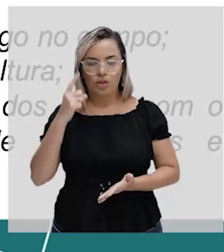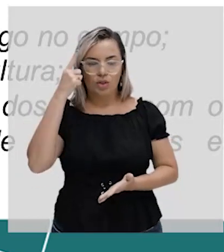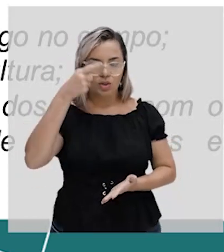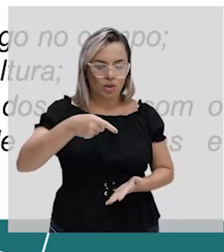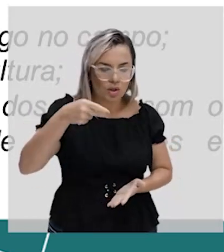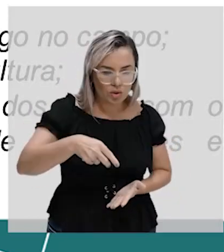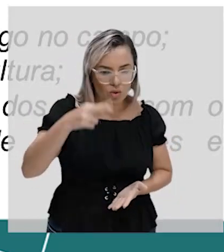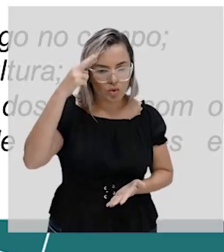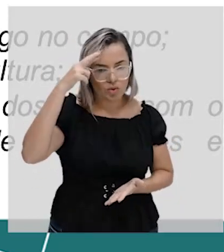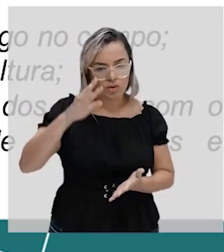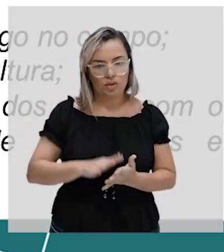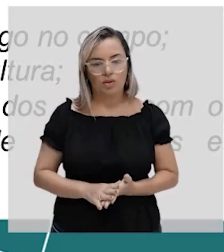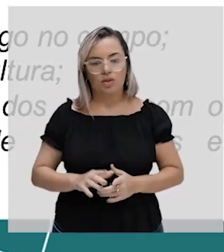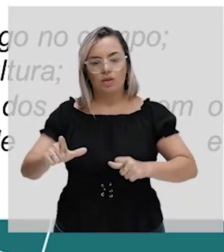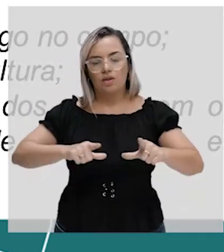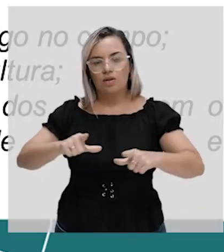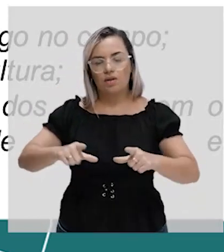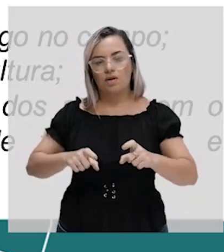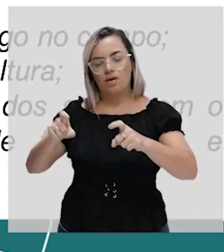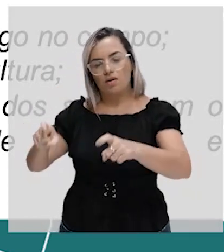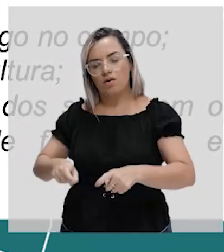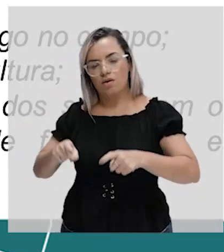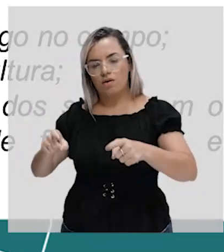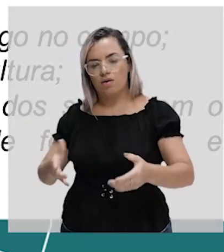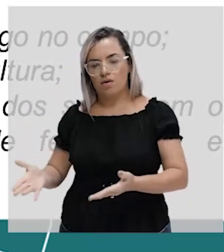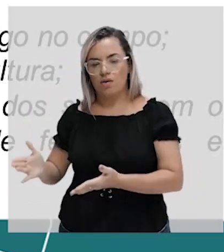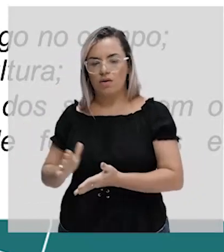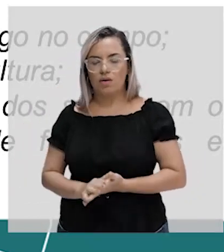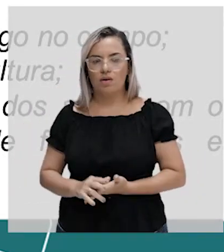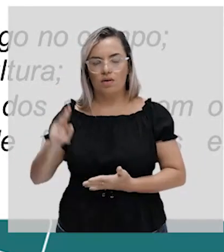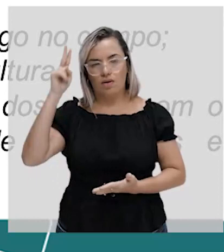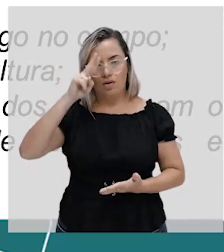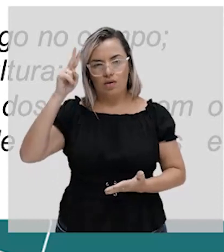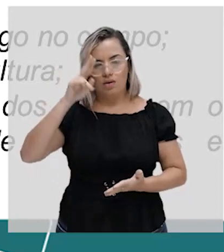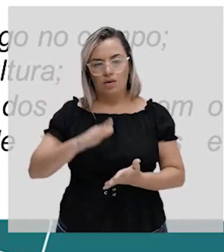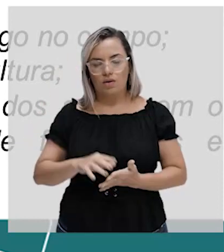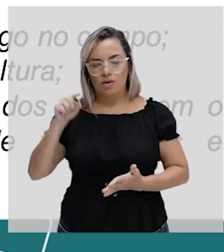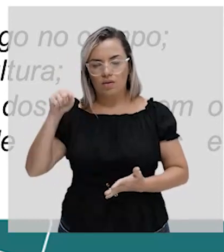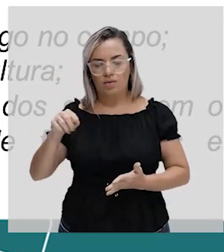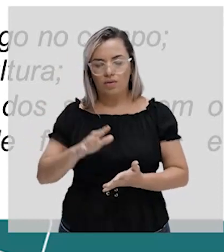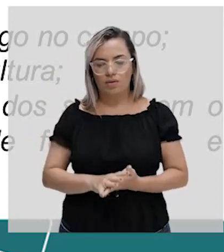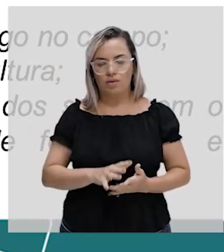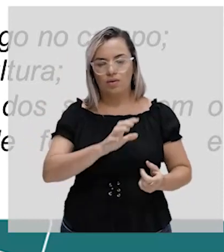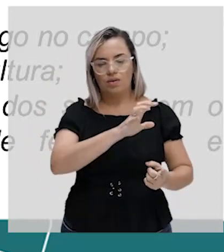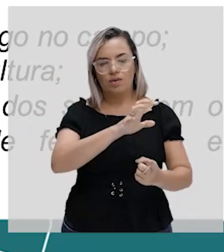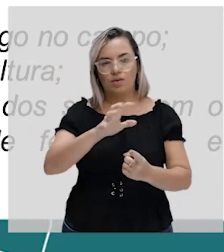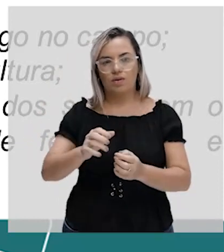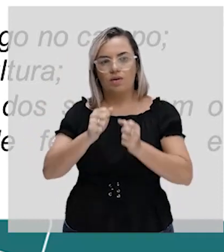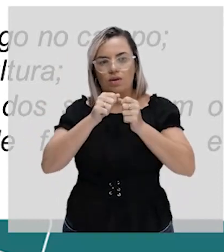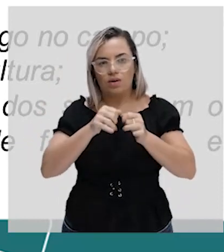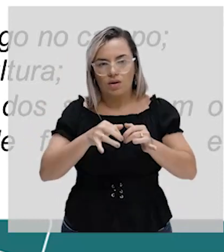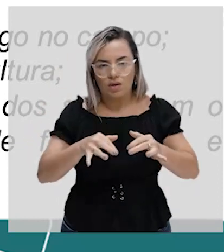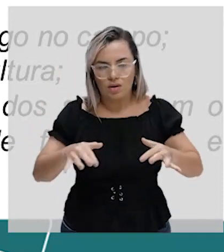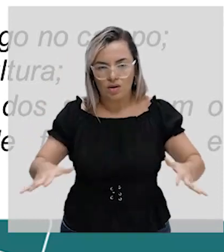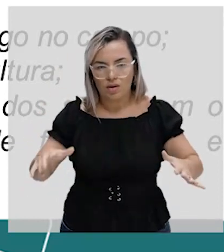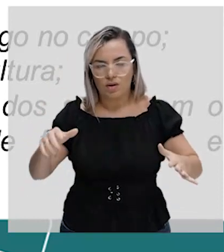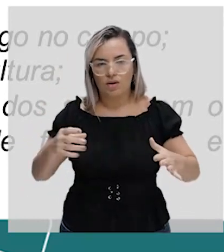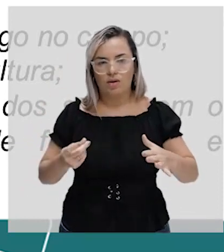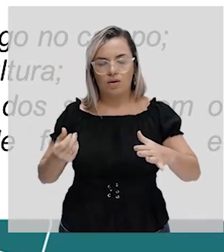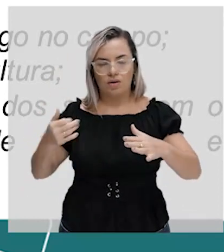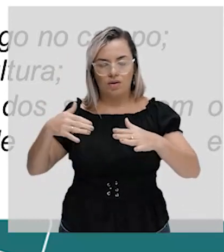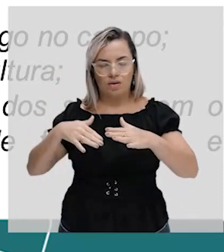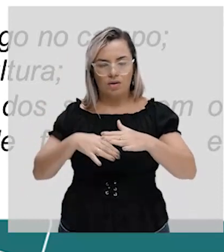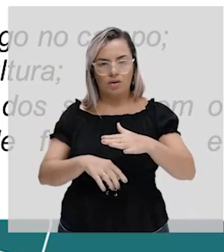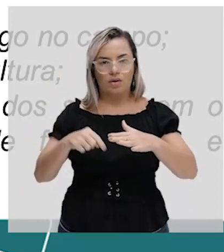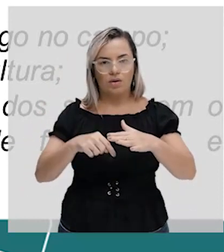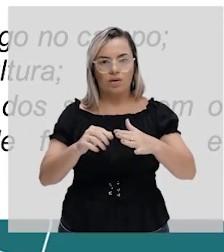campo. Ora, galera, lembra que a Revolução Verde ela vai impactar diretamente na expansão do agronegócio. Então, o cara